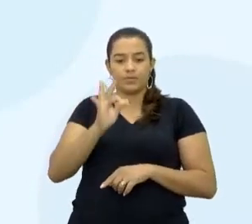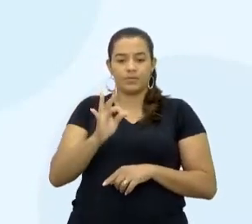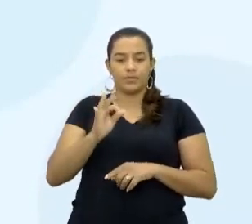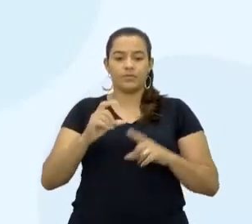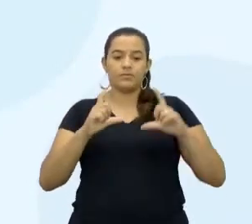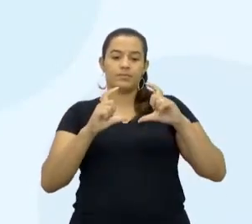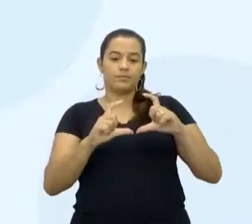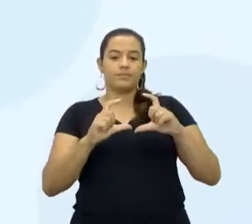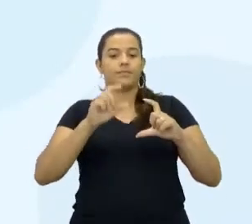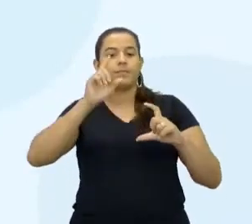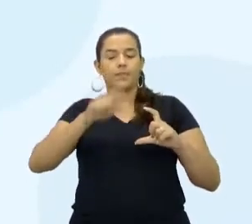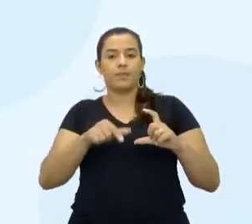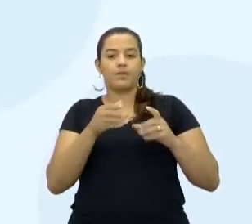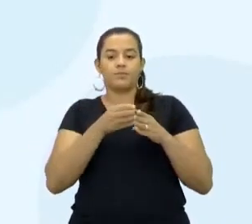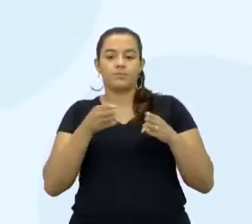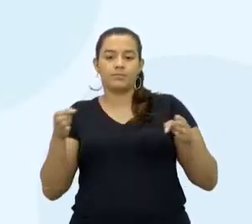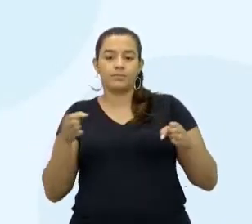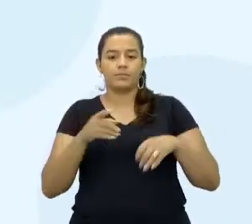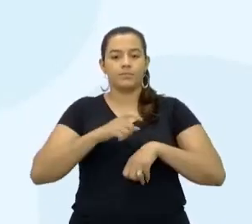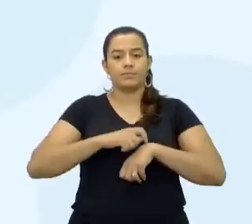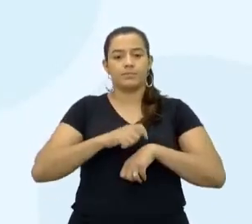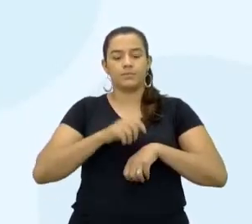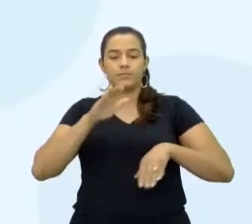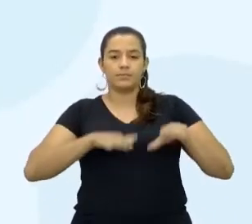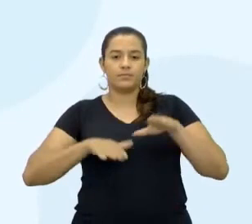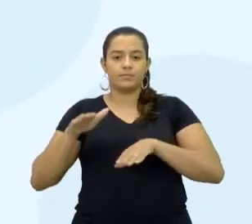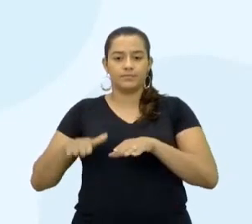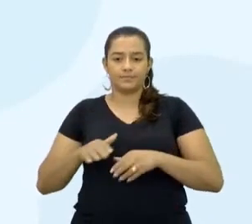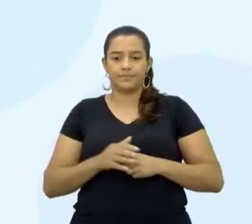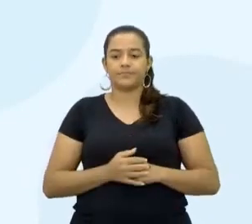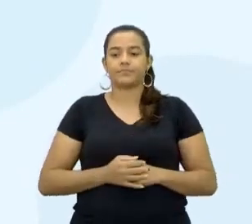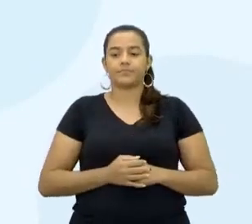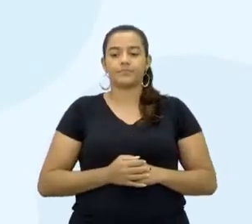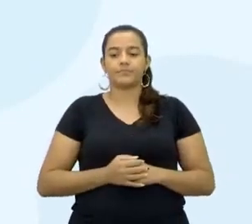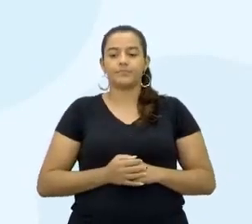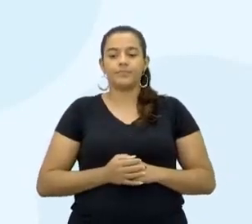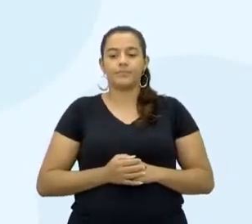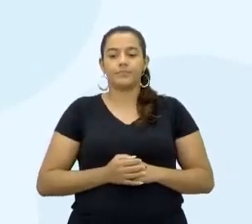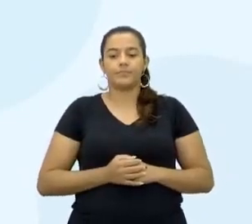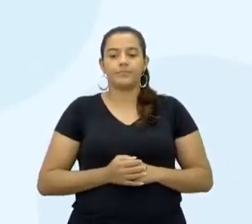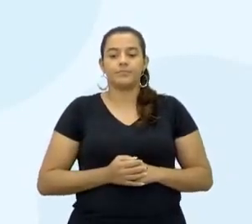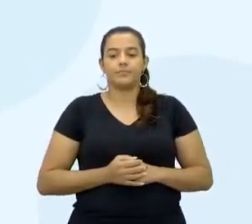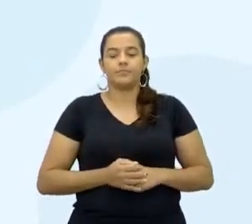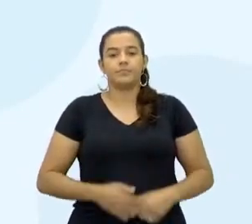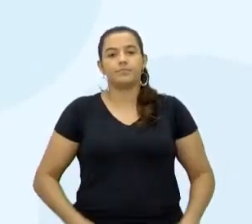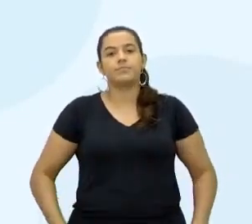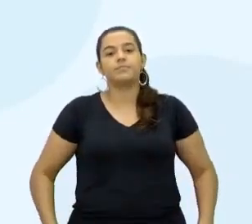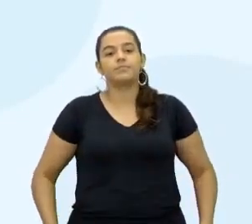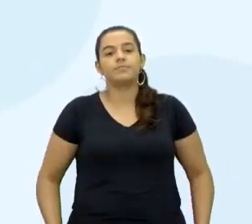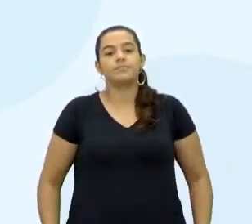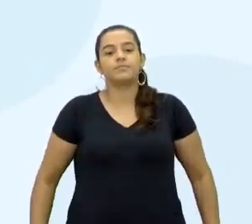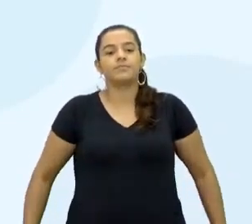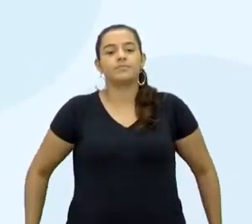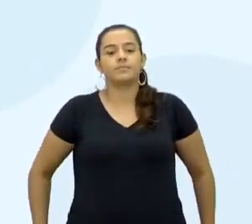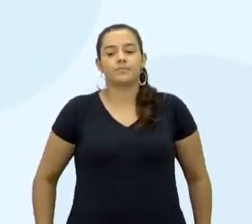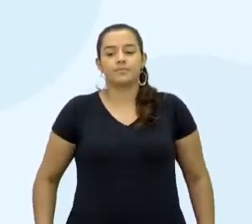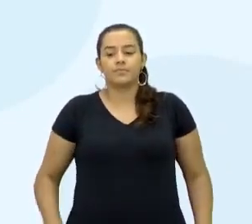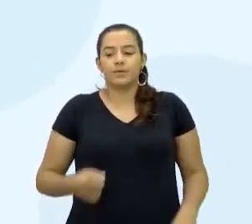é uma função do tempo, tá bom? Vai depender do tempo. Bom, aqui tem uma coisa que a gente tem que comentar, que é o